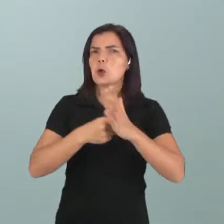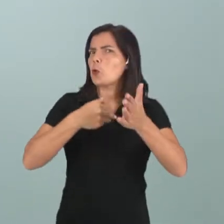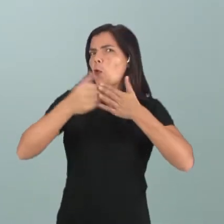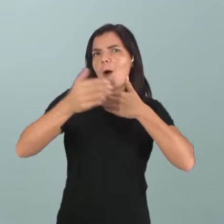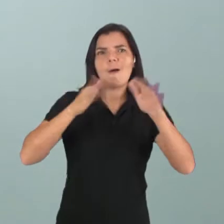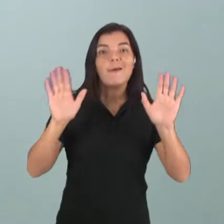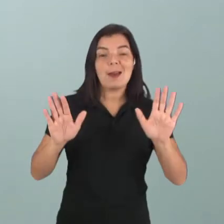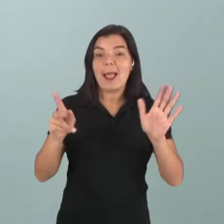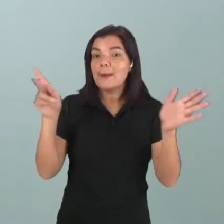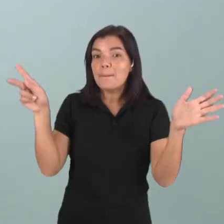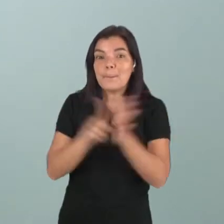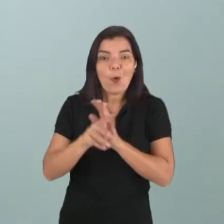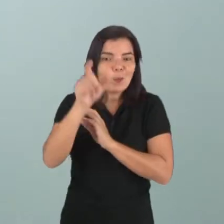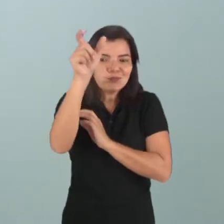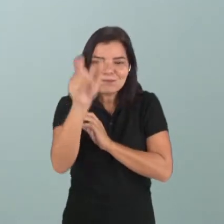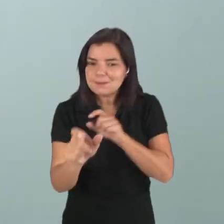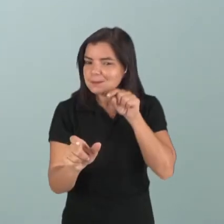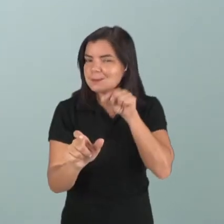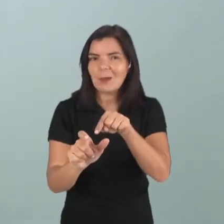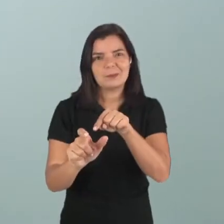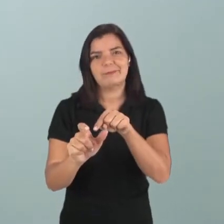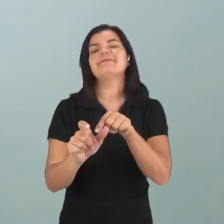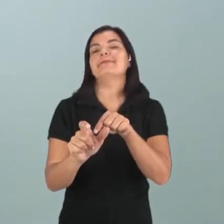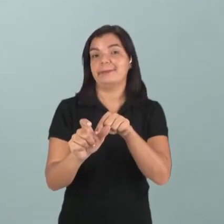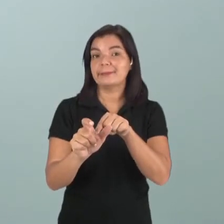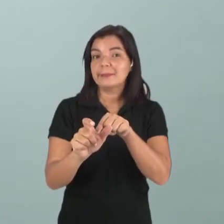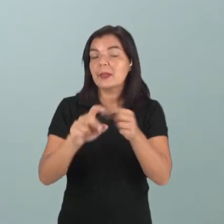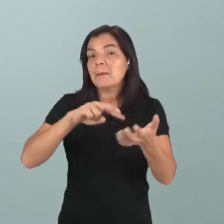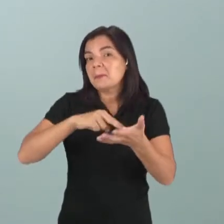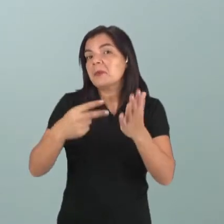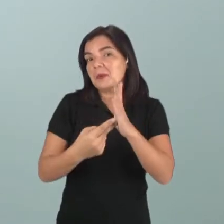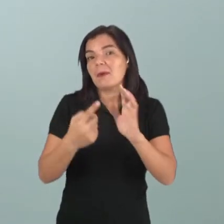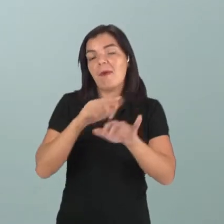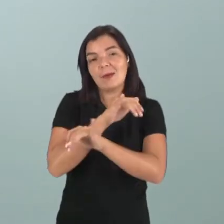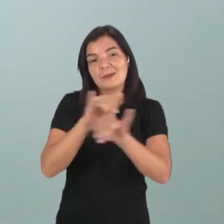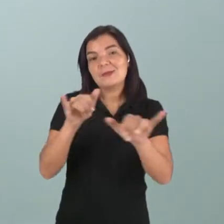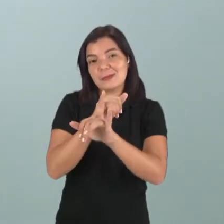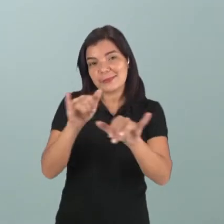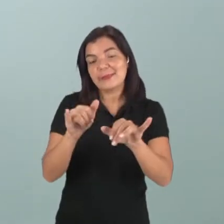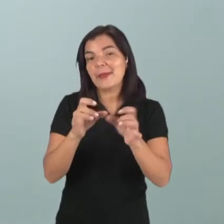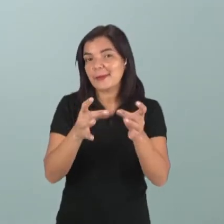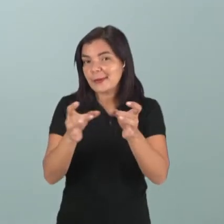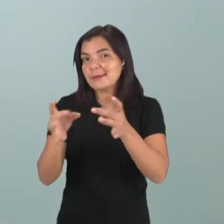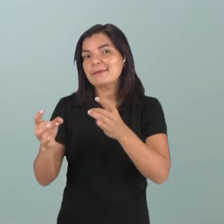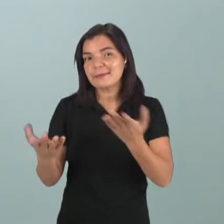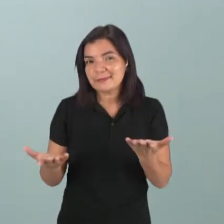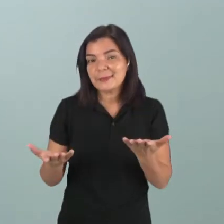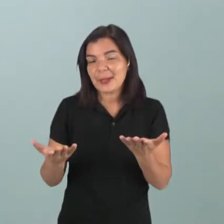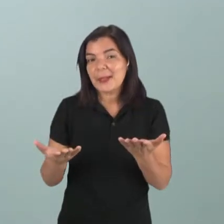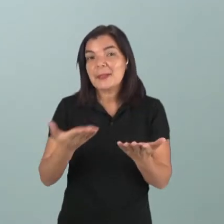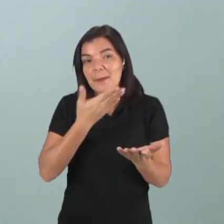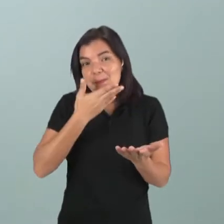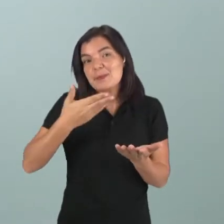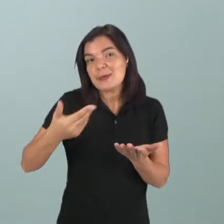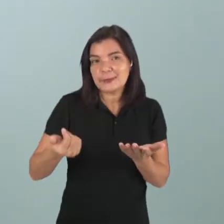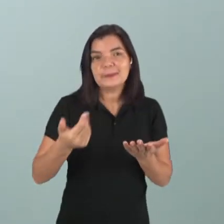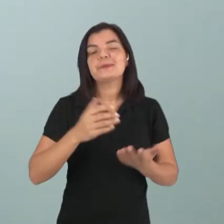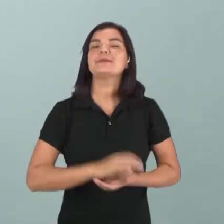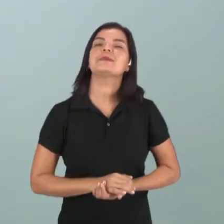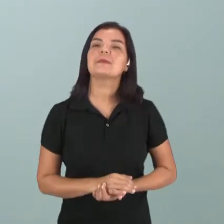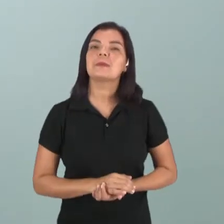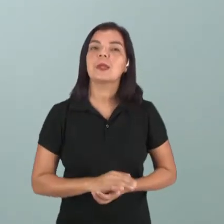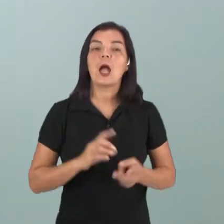qualquer um, é aquele específico, né? Até porque é um anúncio, ele quer vender o produto, então ele está dizendo que o produto dele tem alguma